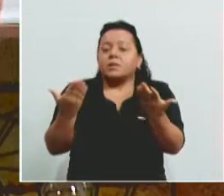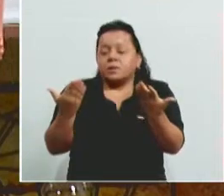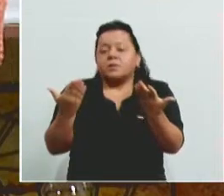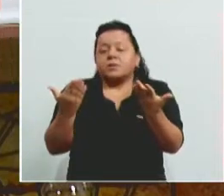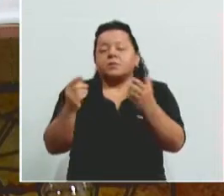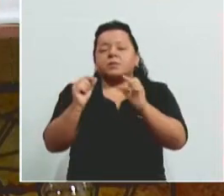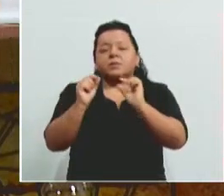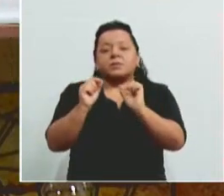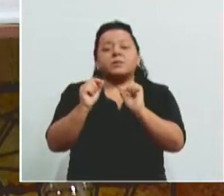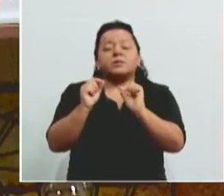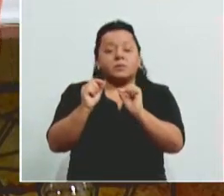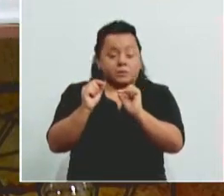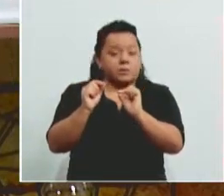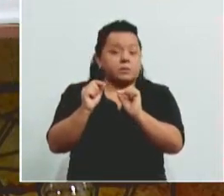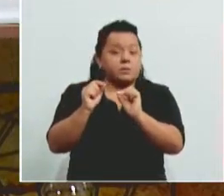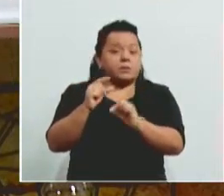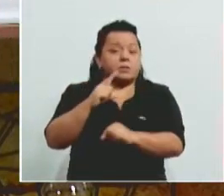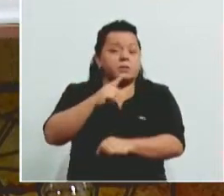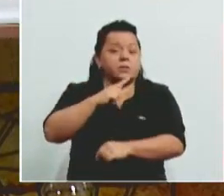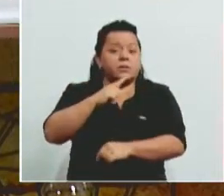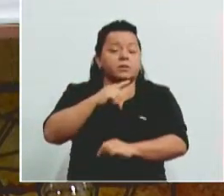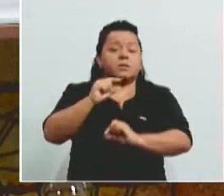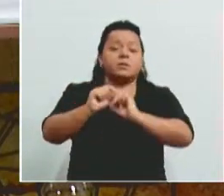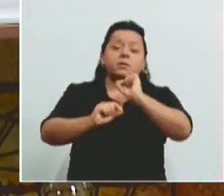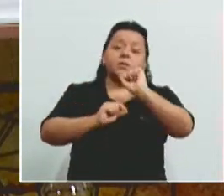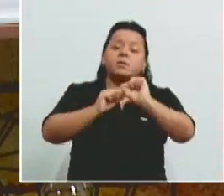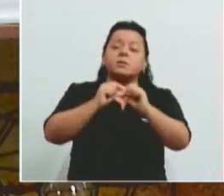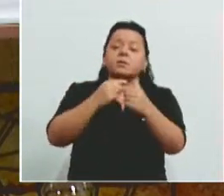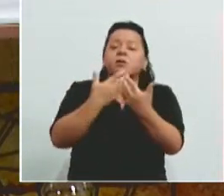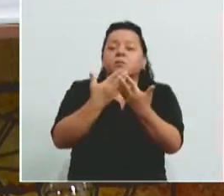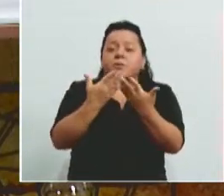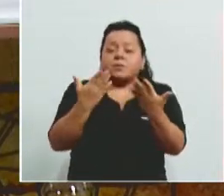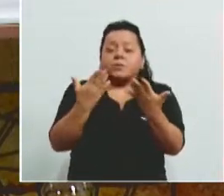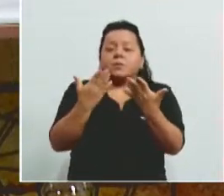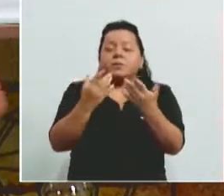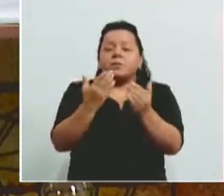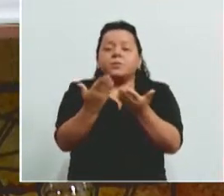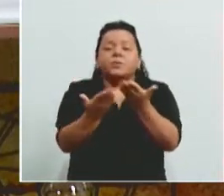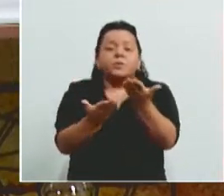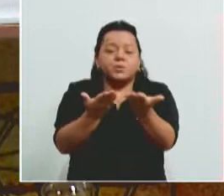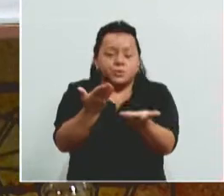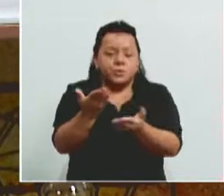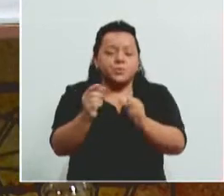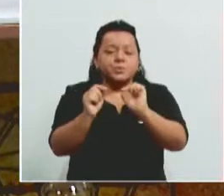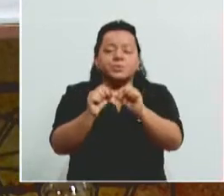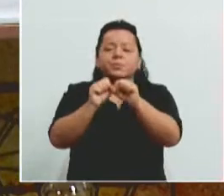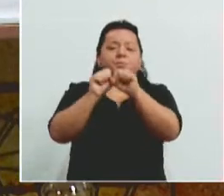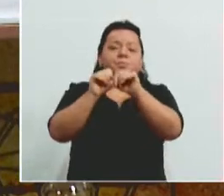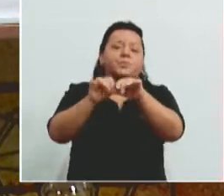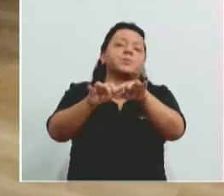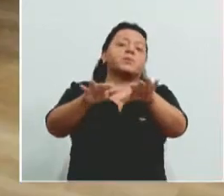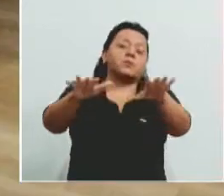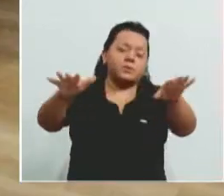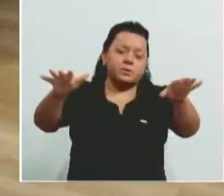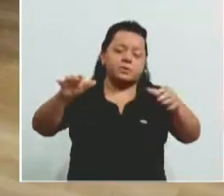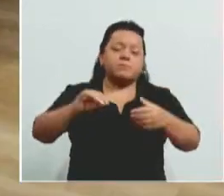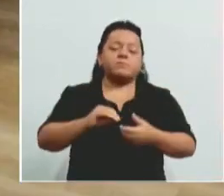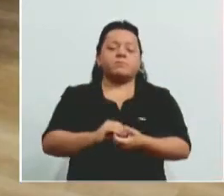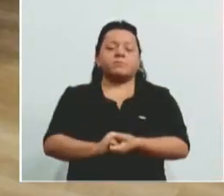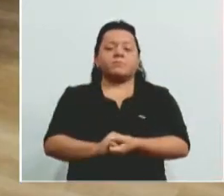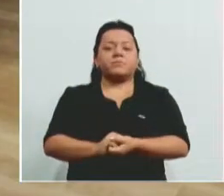para o endometrioma não receber o estímulo e não proliferar. Quais